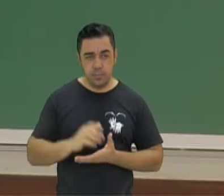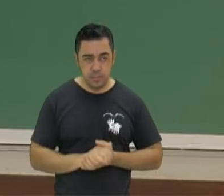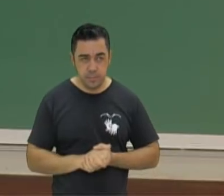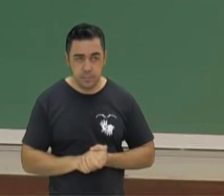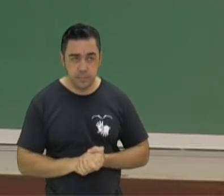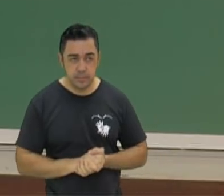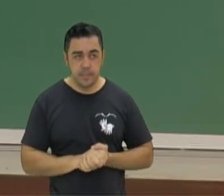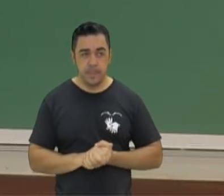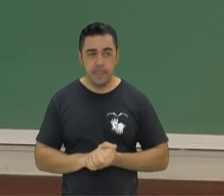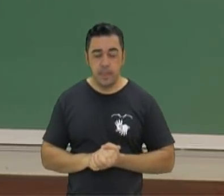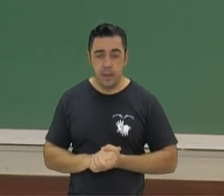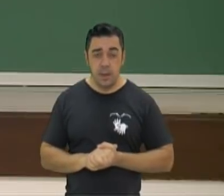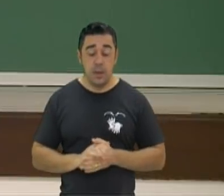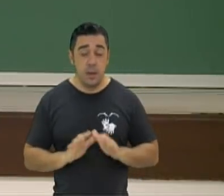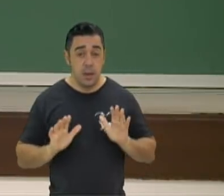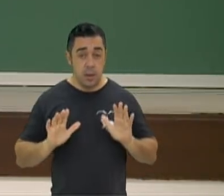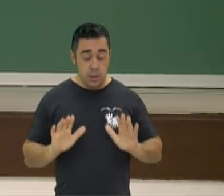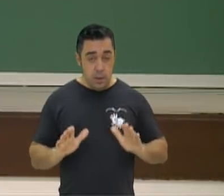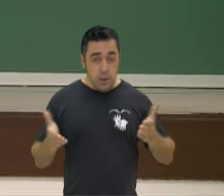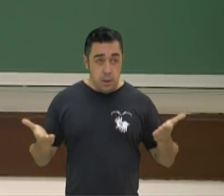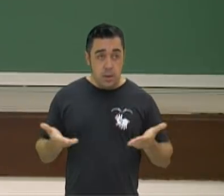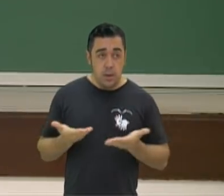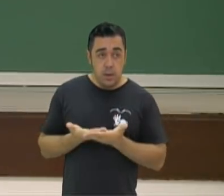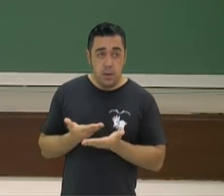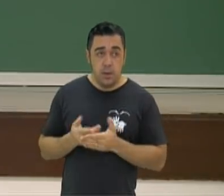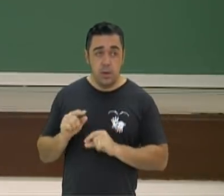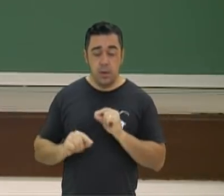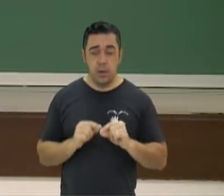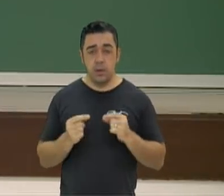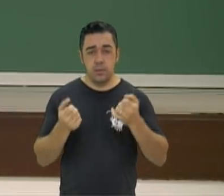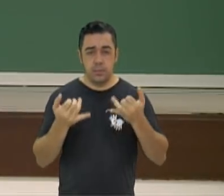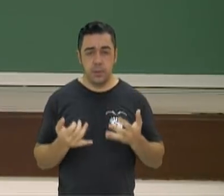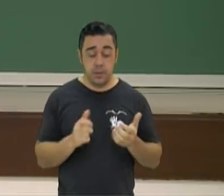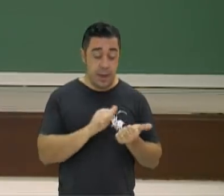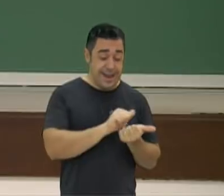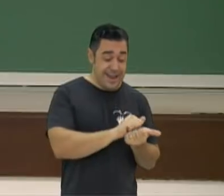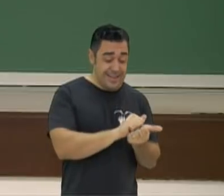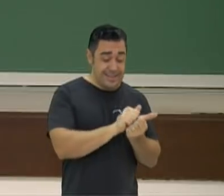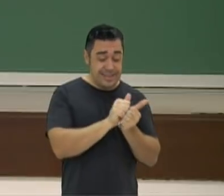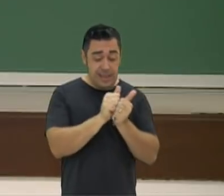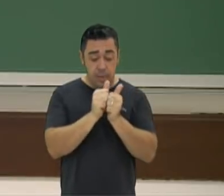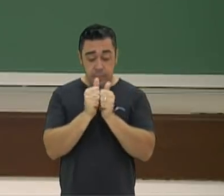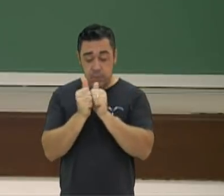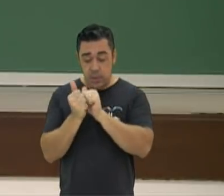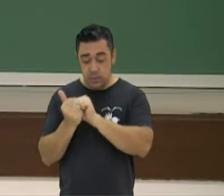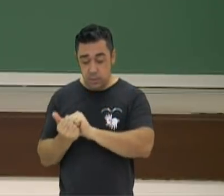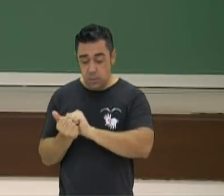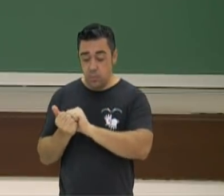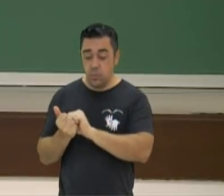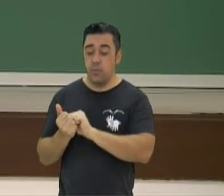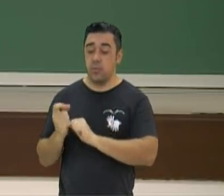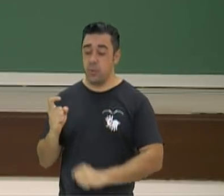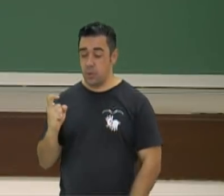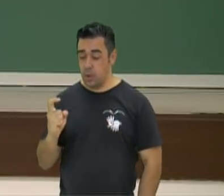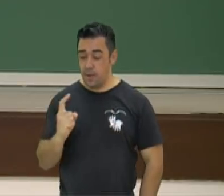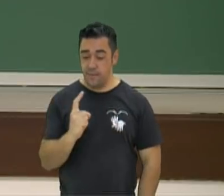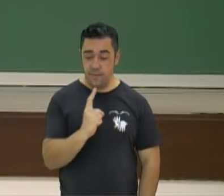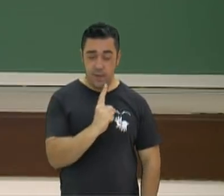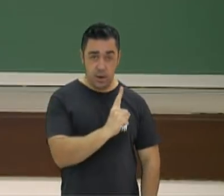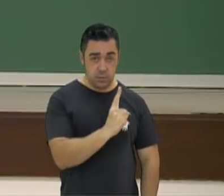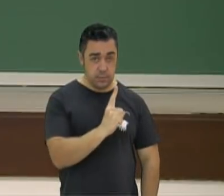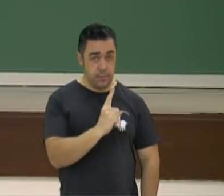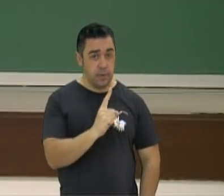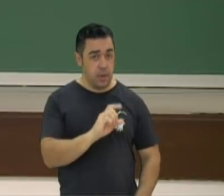correta. Essa parte da aula agora, a gente vai falar de algumas adaptações evolutivas. Esses conceitos, de vez em quando, são cobrados